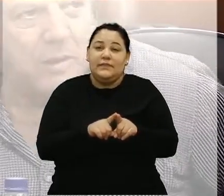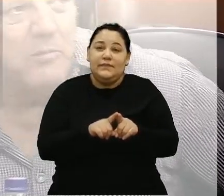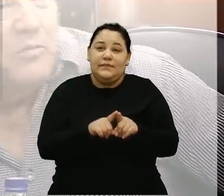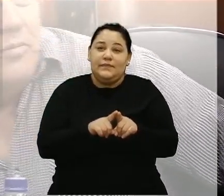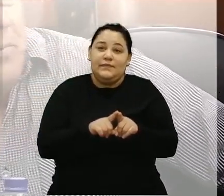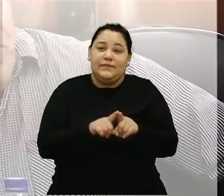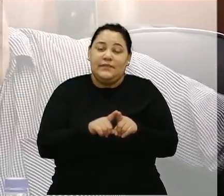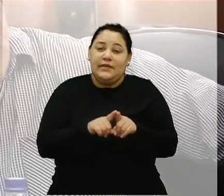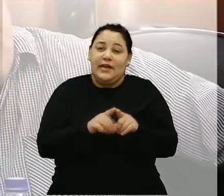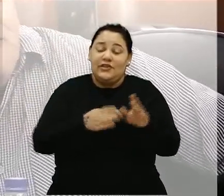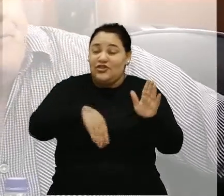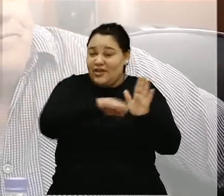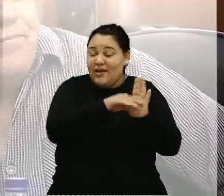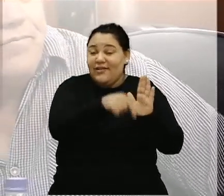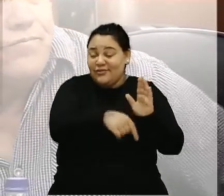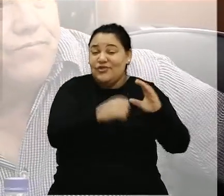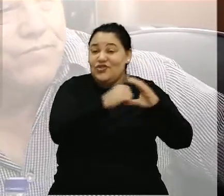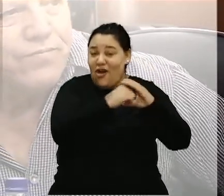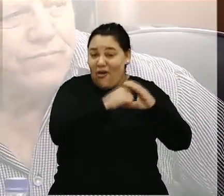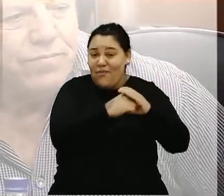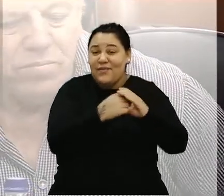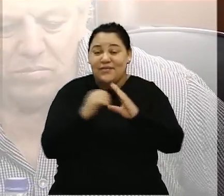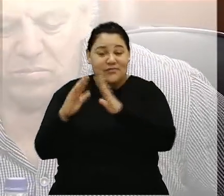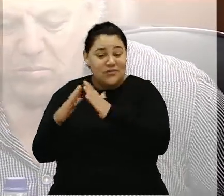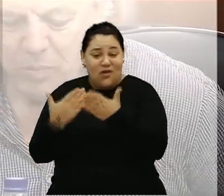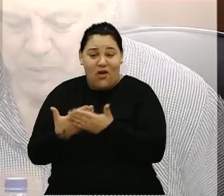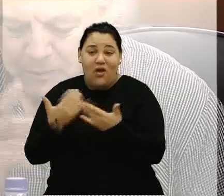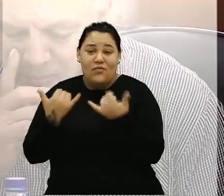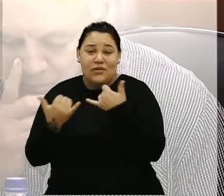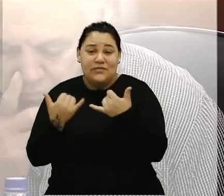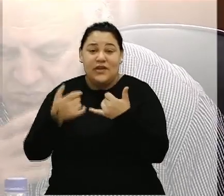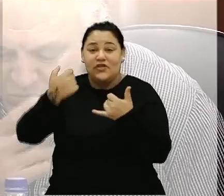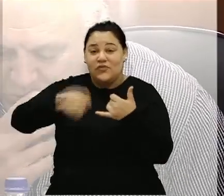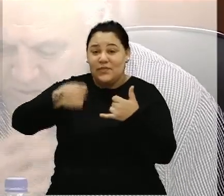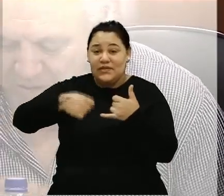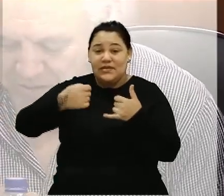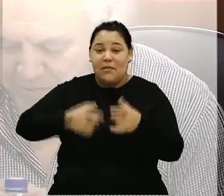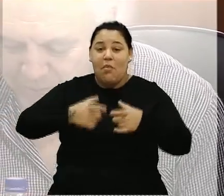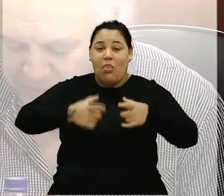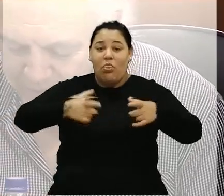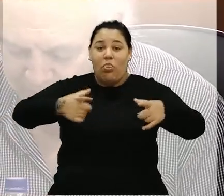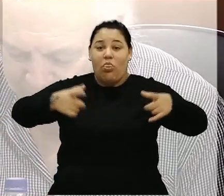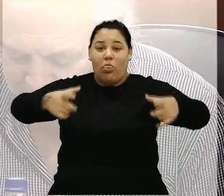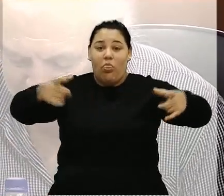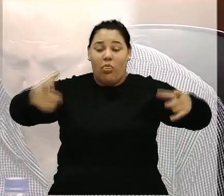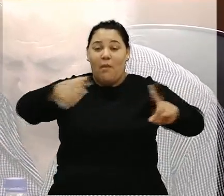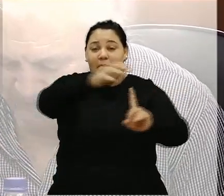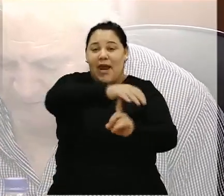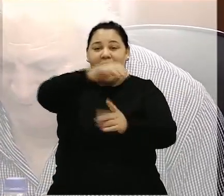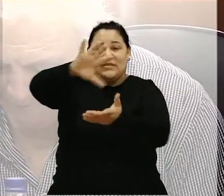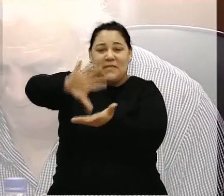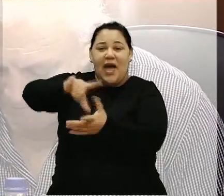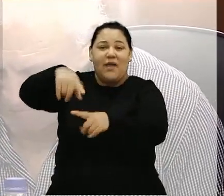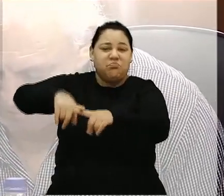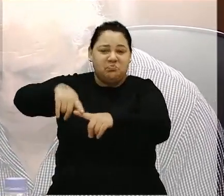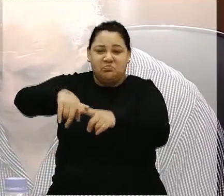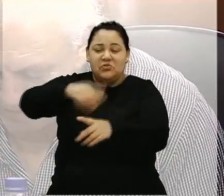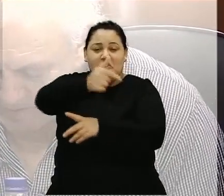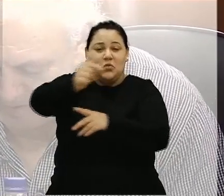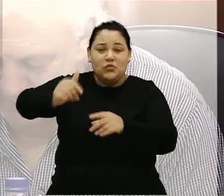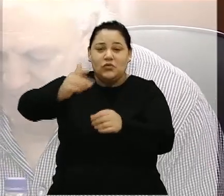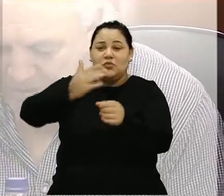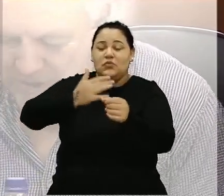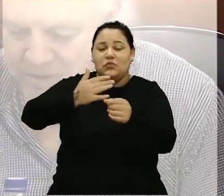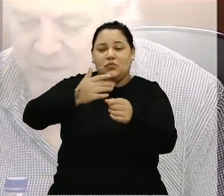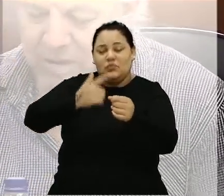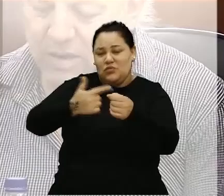os shoppings, para as escolas. Nós precisamos ampliar em praças e parques, que em outros municípios já é uma realidade, mas